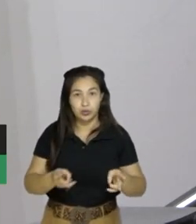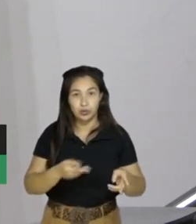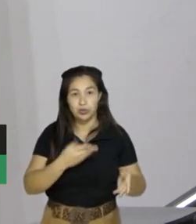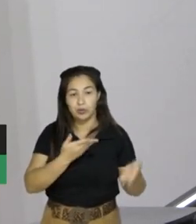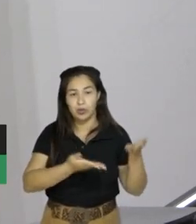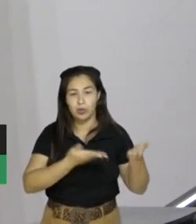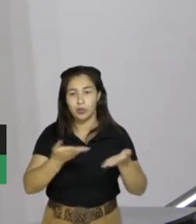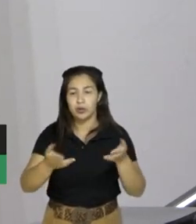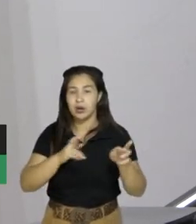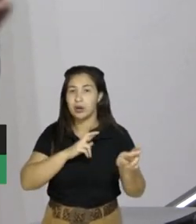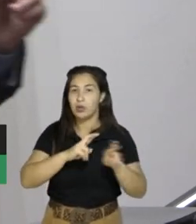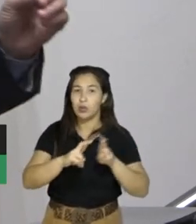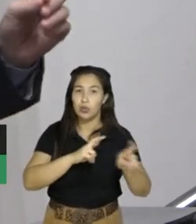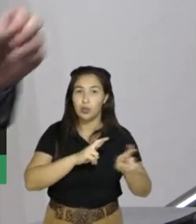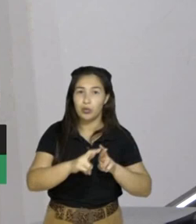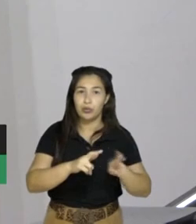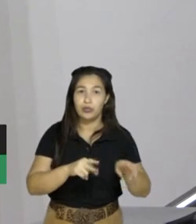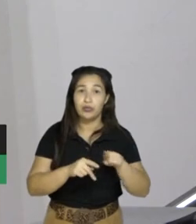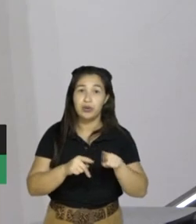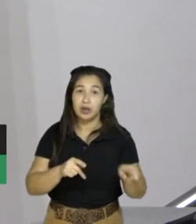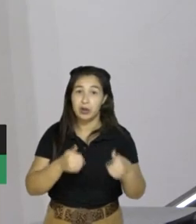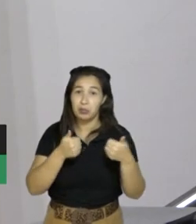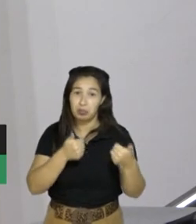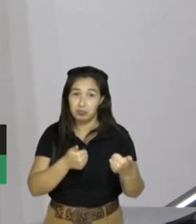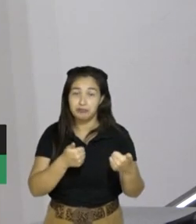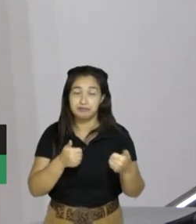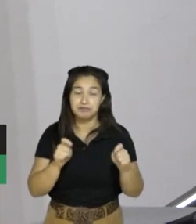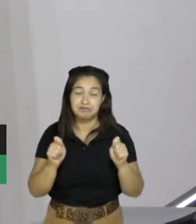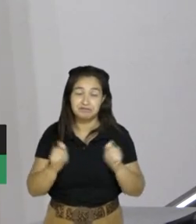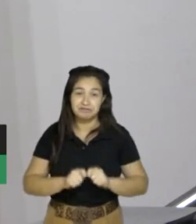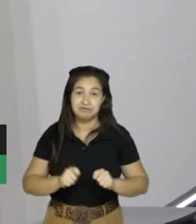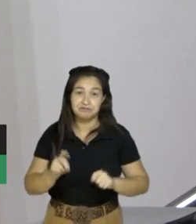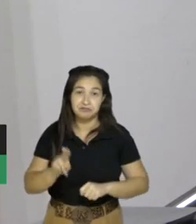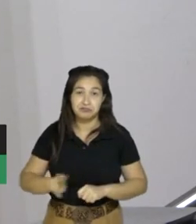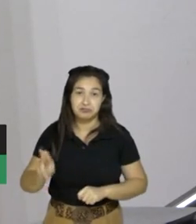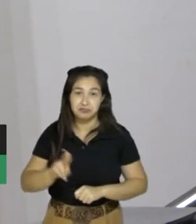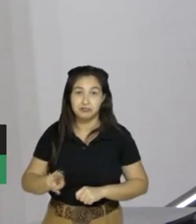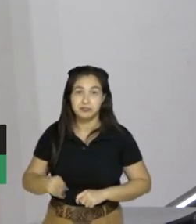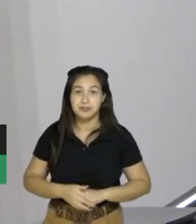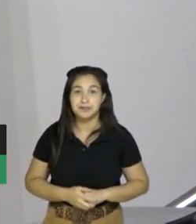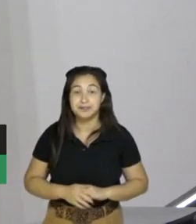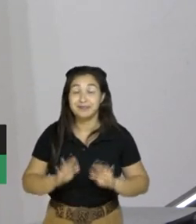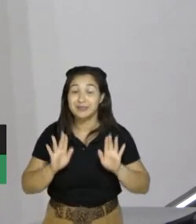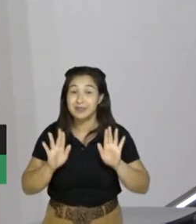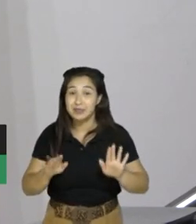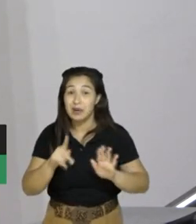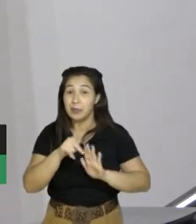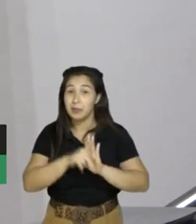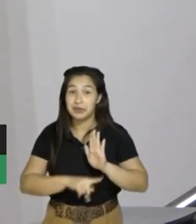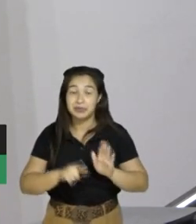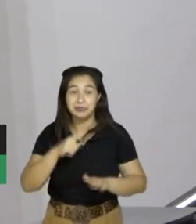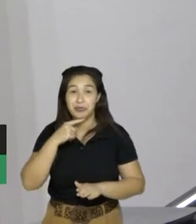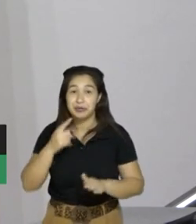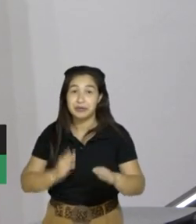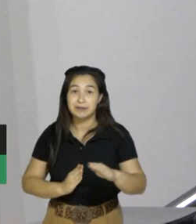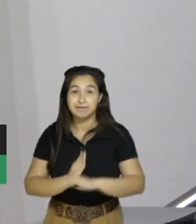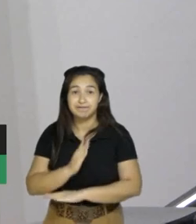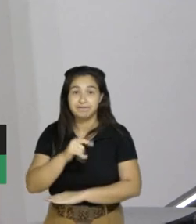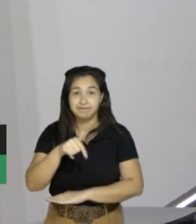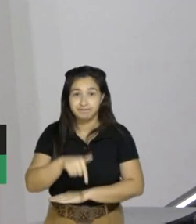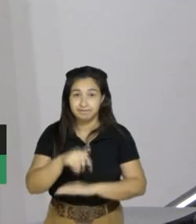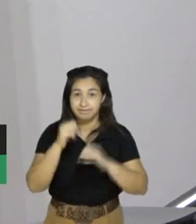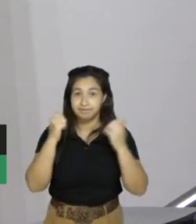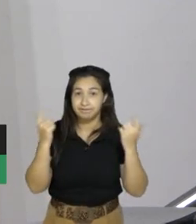nossas rodovias em excelente qualidade infelizmente esse projeto não avançou aqui na casa